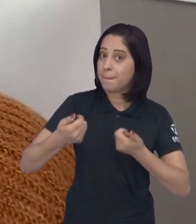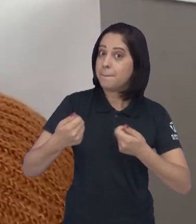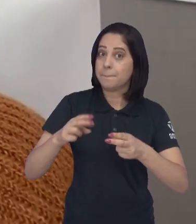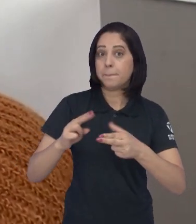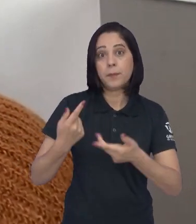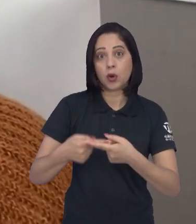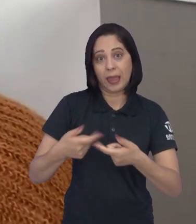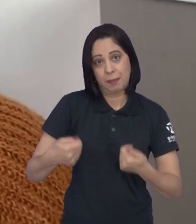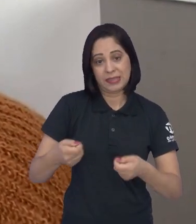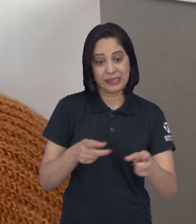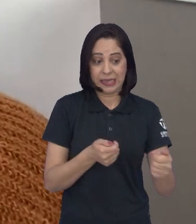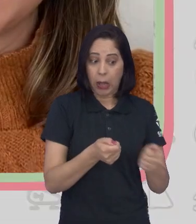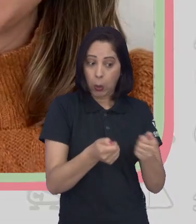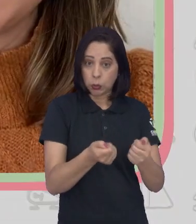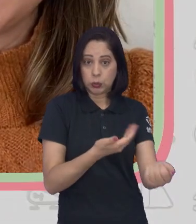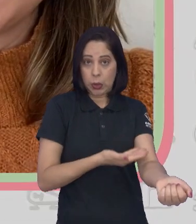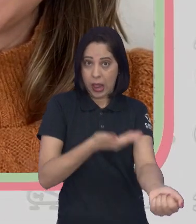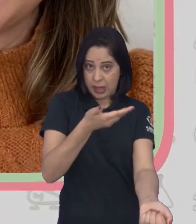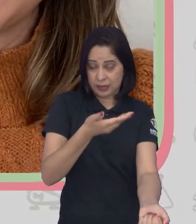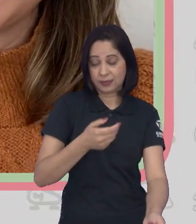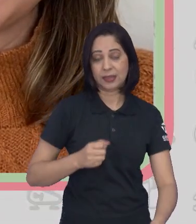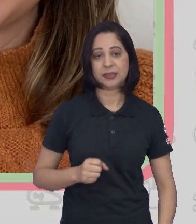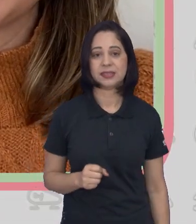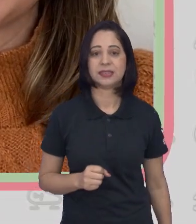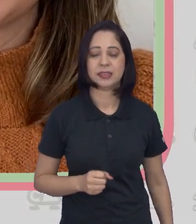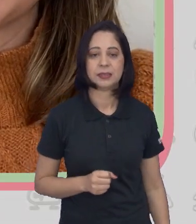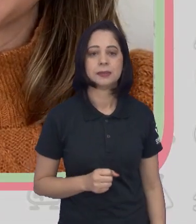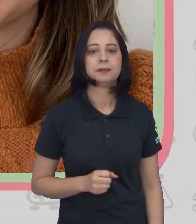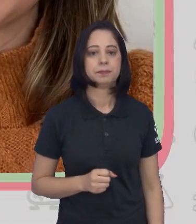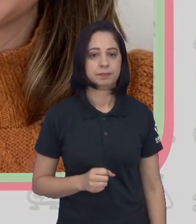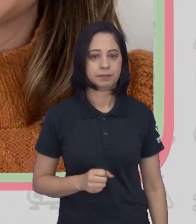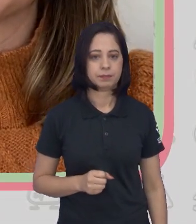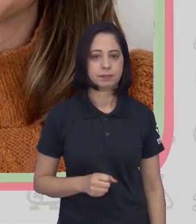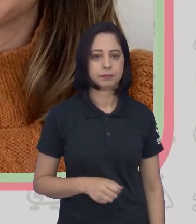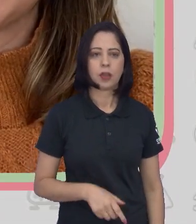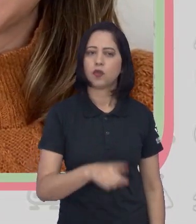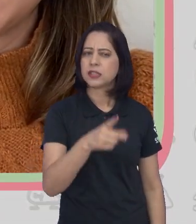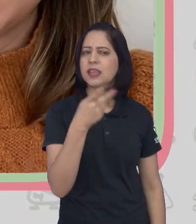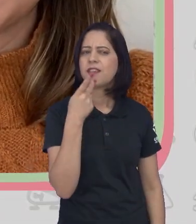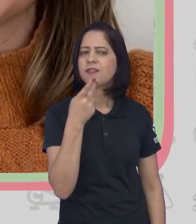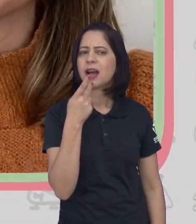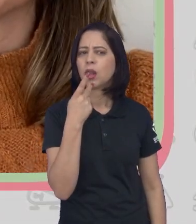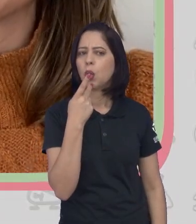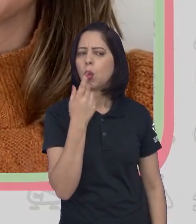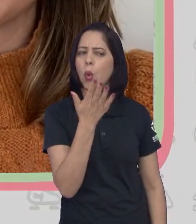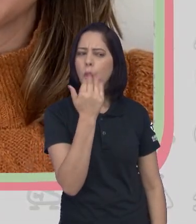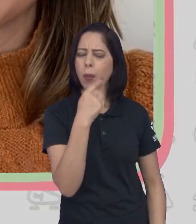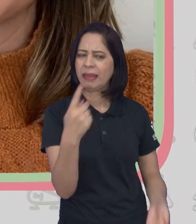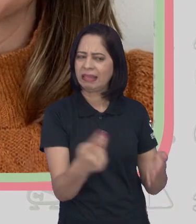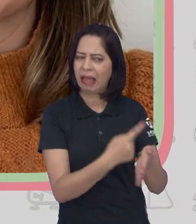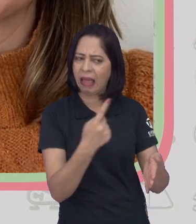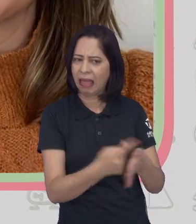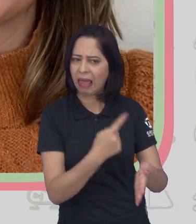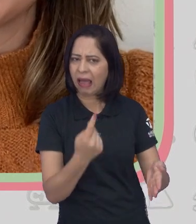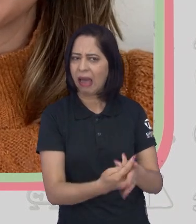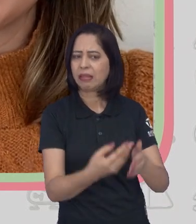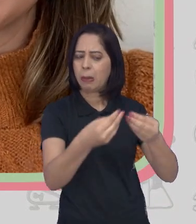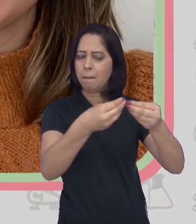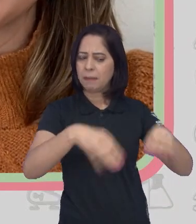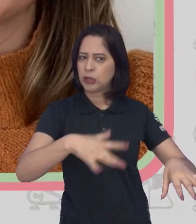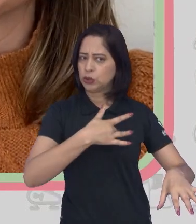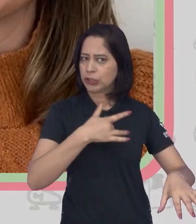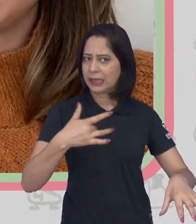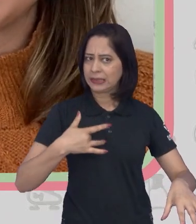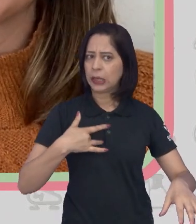também prevenir Tá certo Ana bom você já falou quais os alimentos né Quais os tipos de alimentos que devem ser